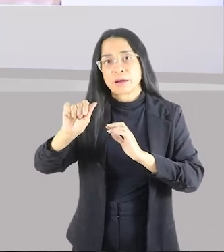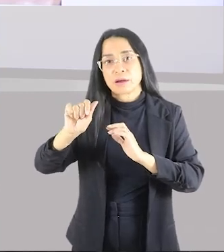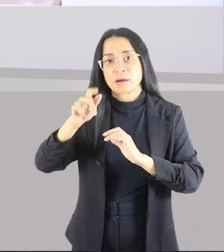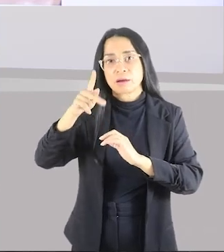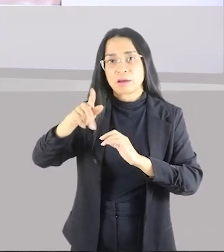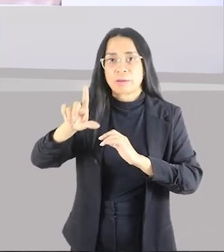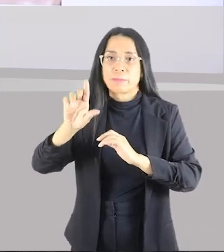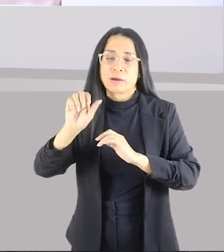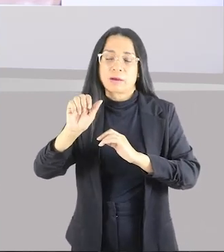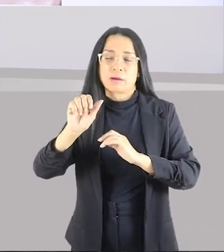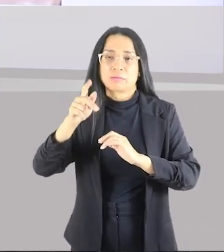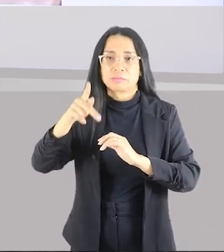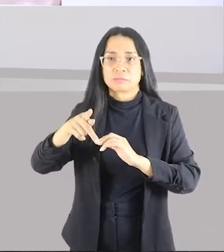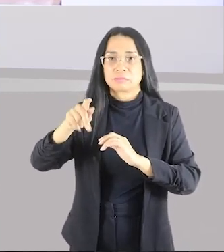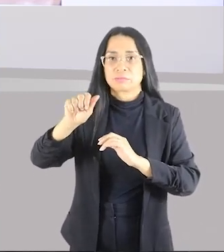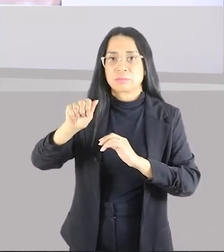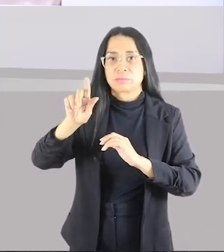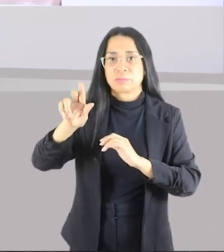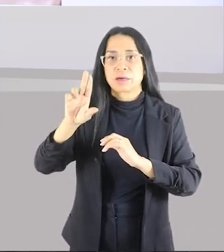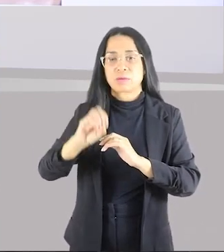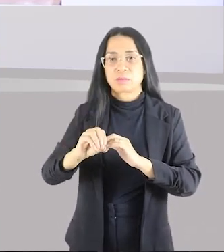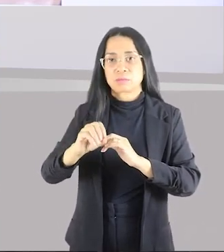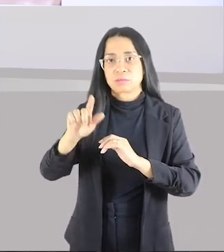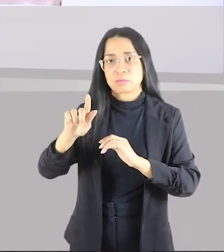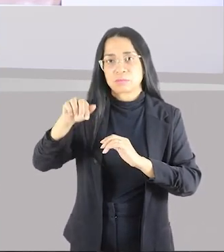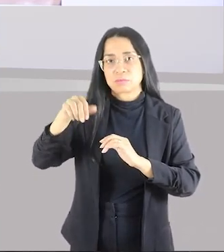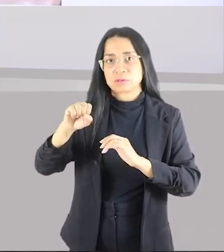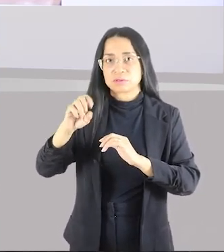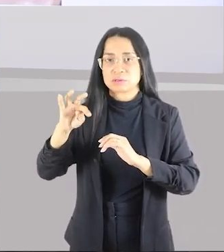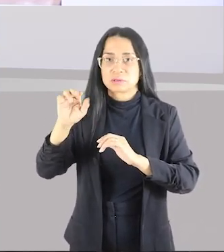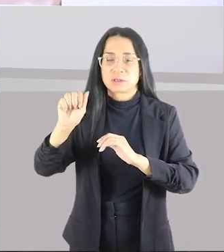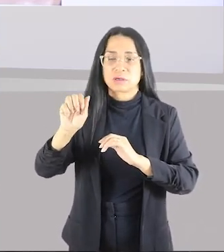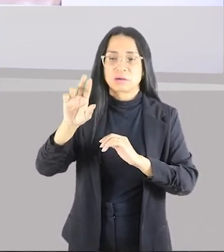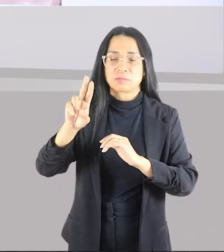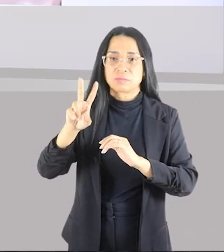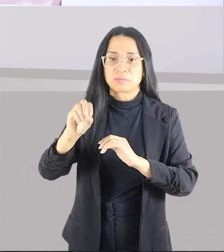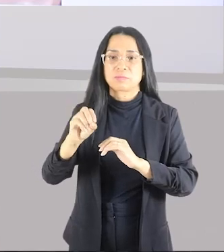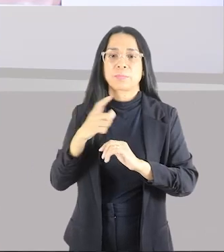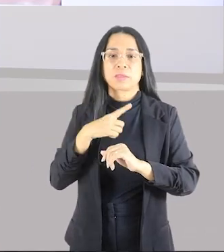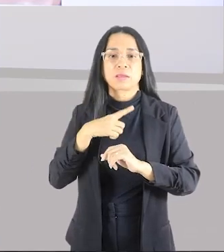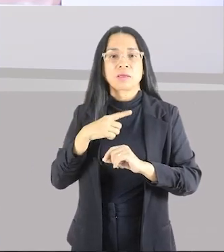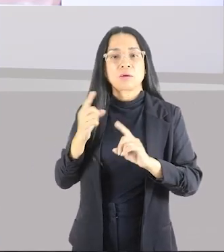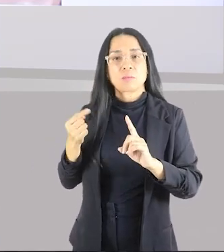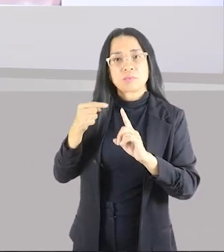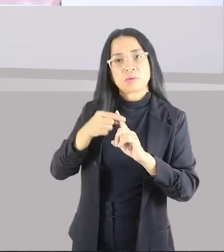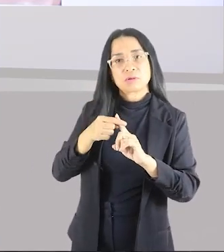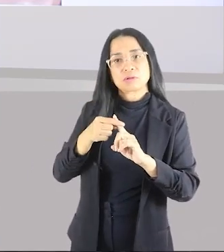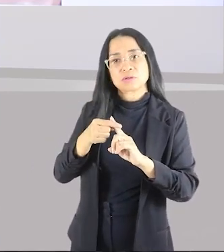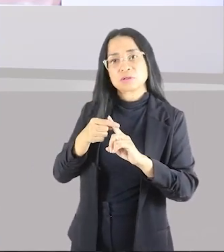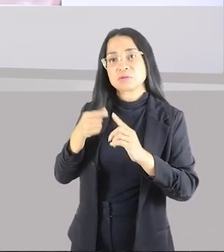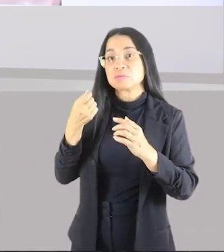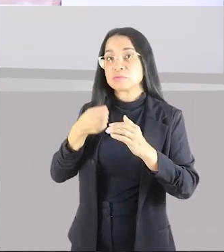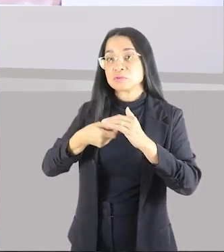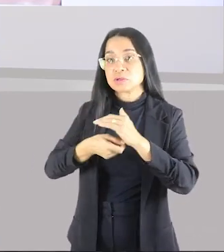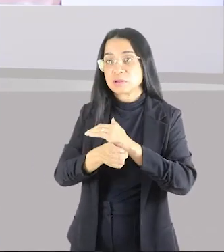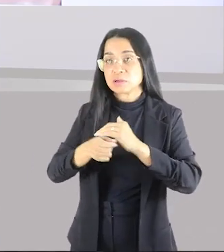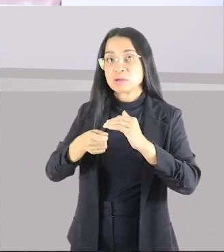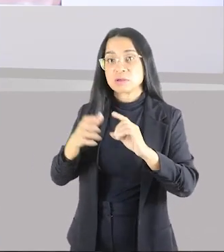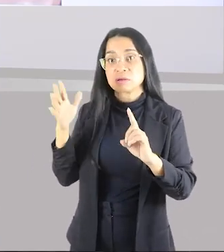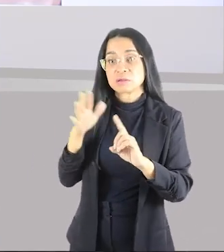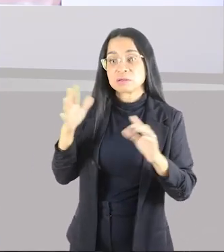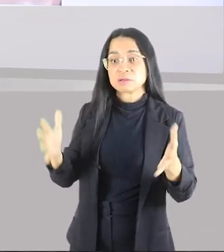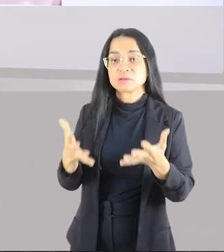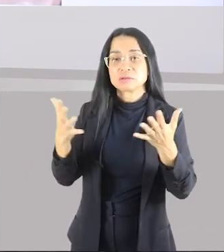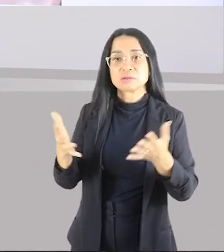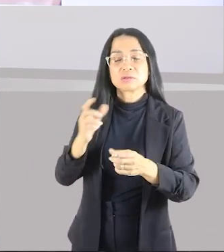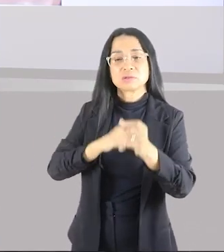ali destinar recursos, repassar recursos para a população artística que não tinha